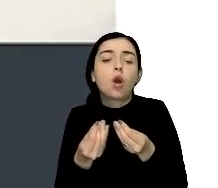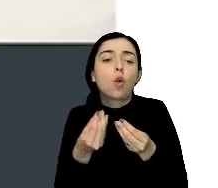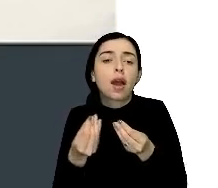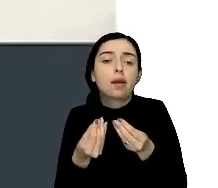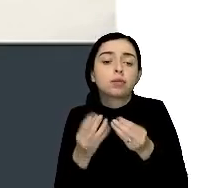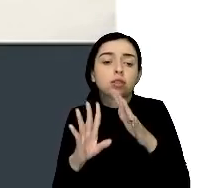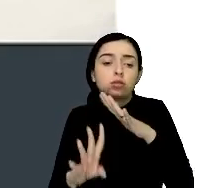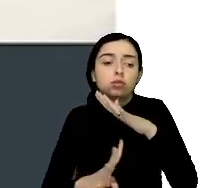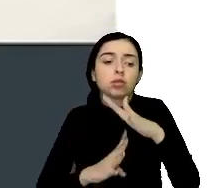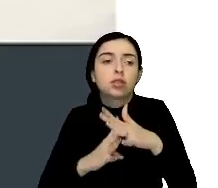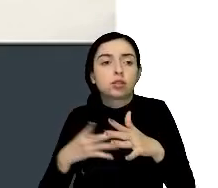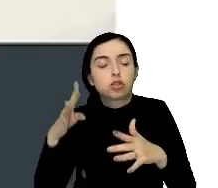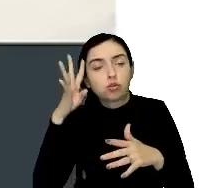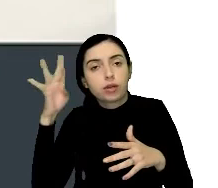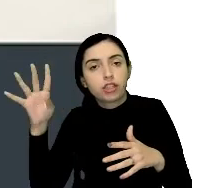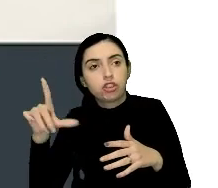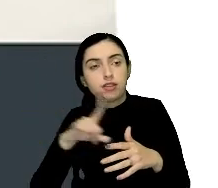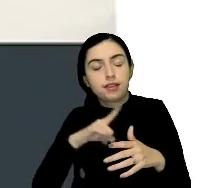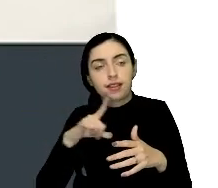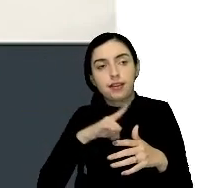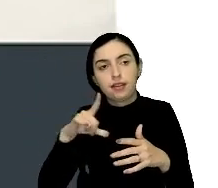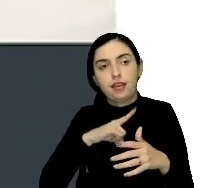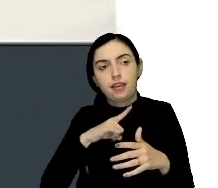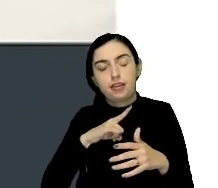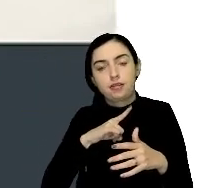que você imagina que exista